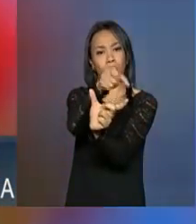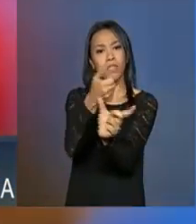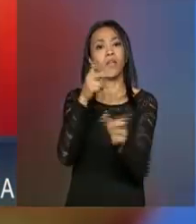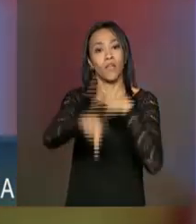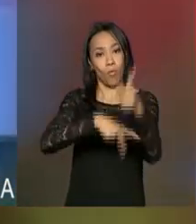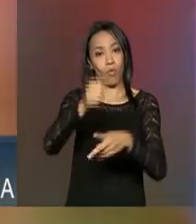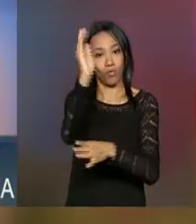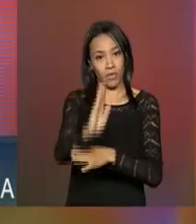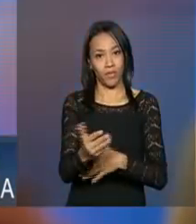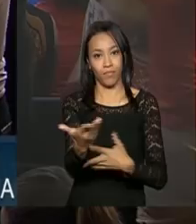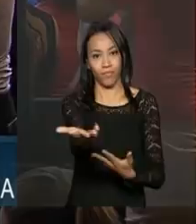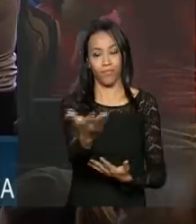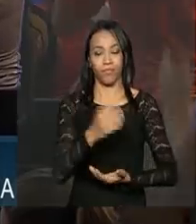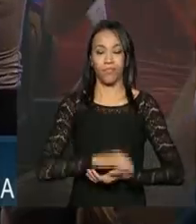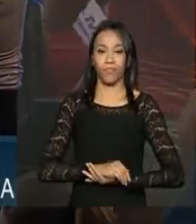brasileiro.